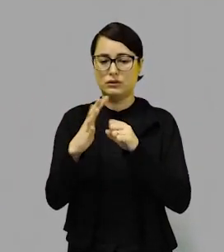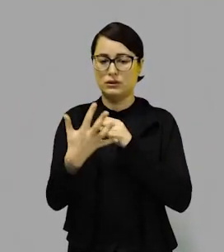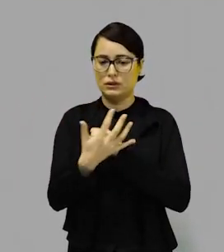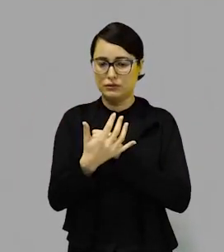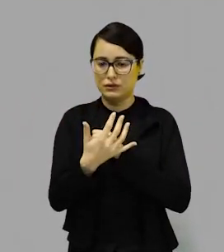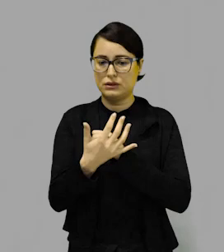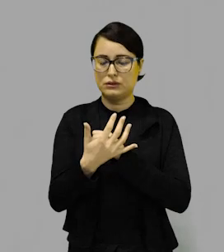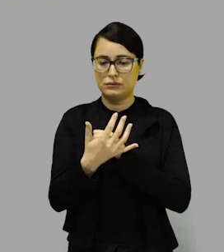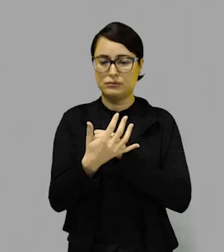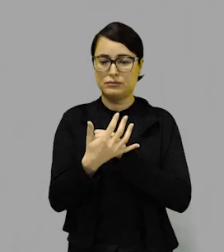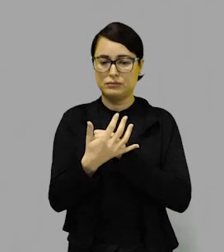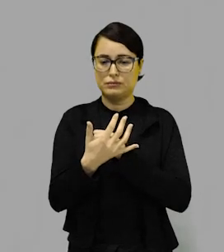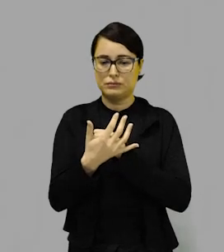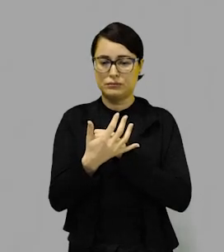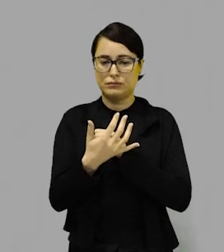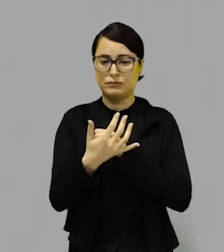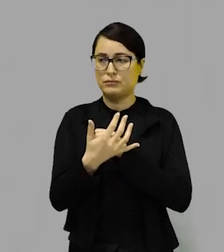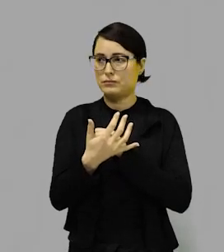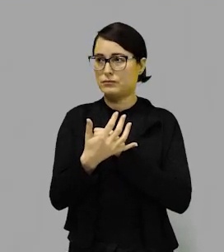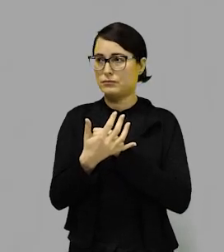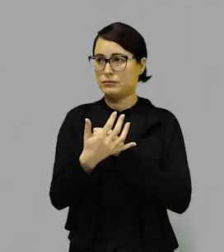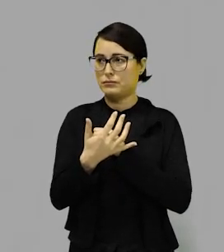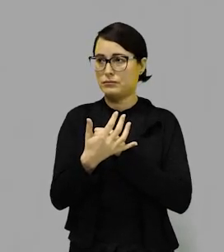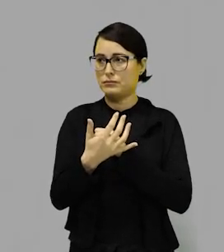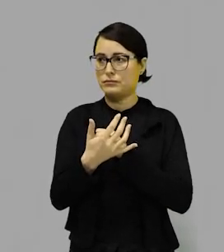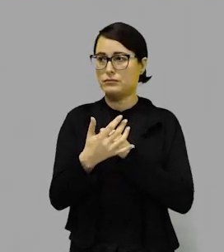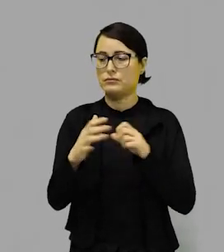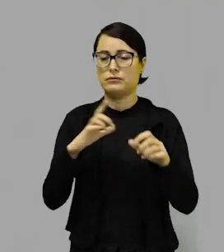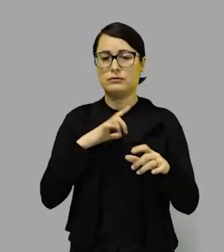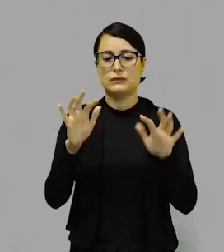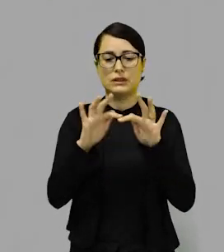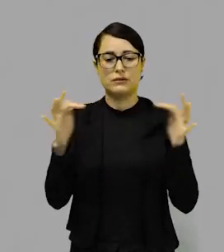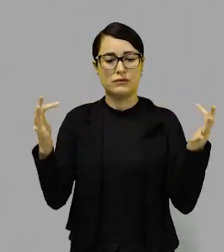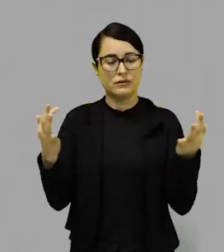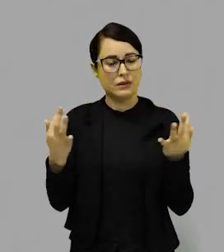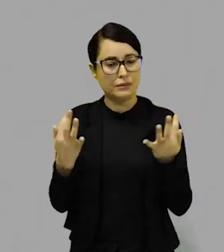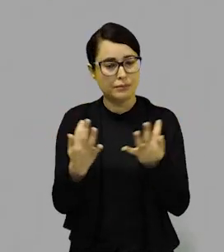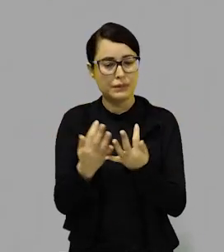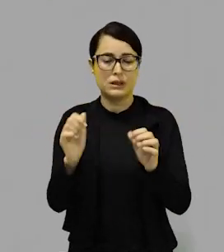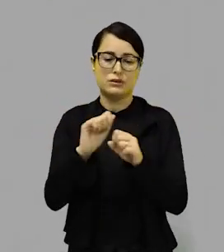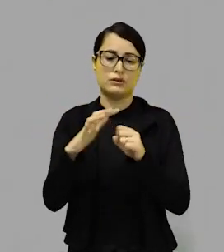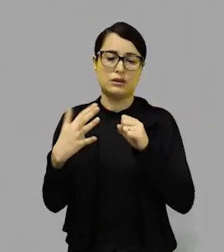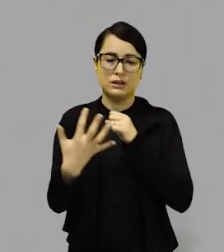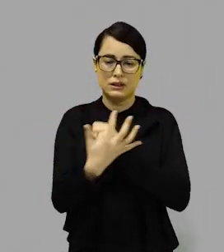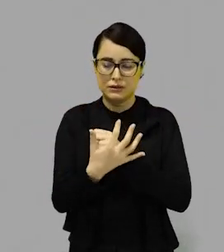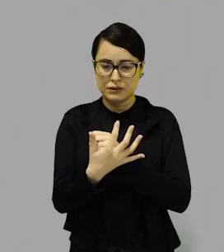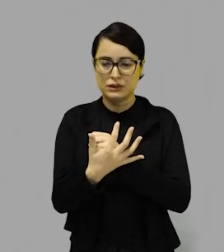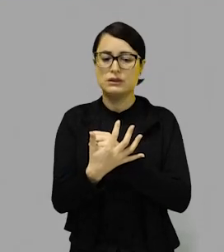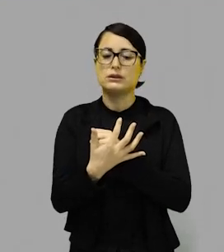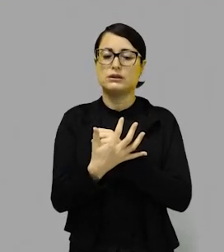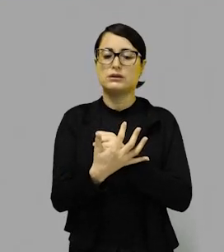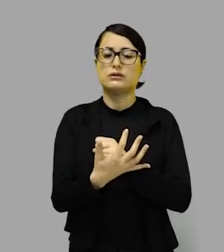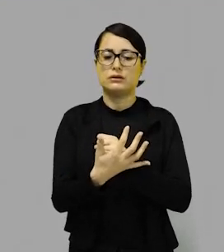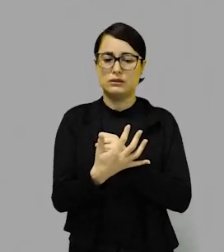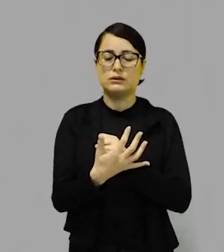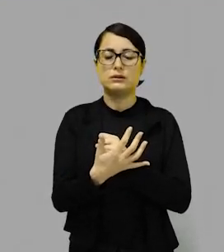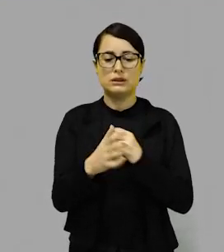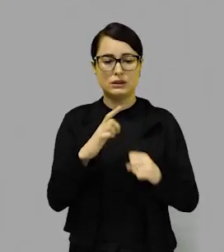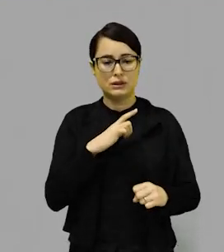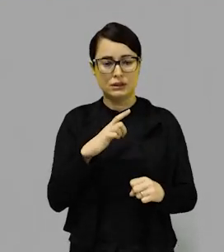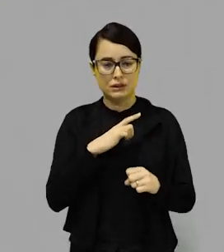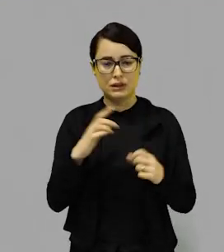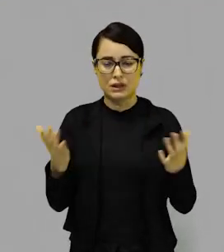coronavírus... Vou cortar aqui. Existe uma família de coronavírus. O coronavírus que está